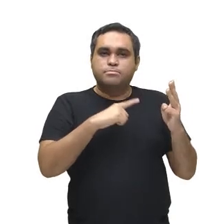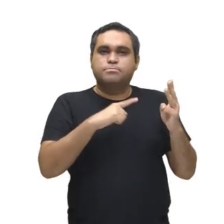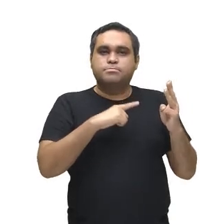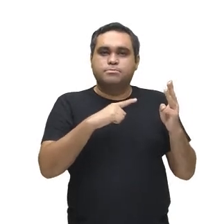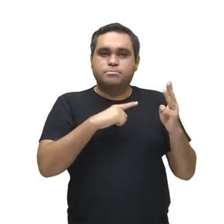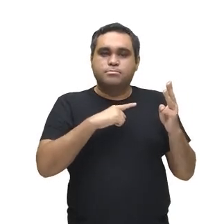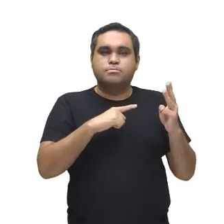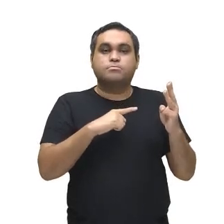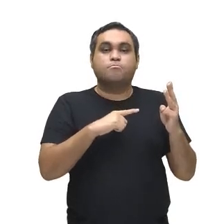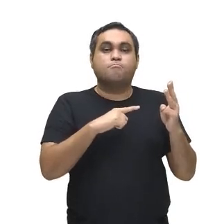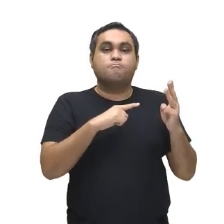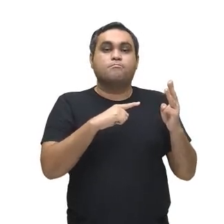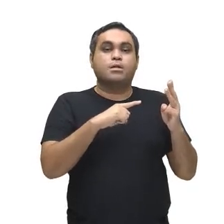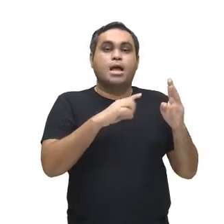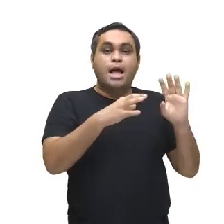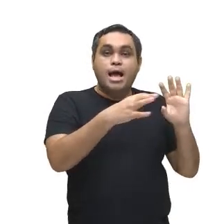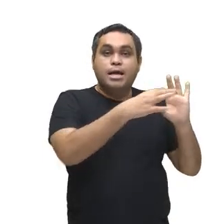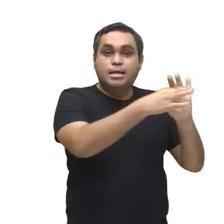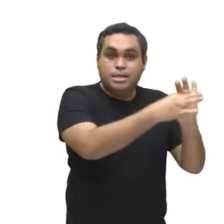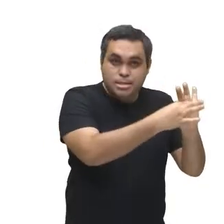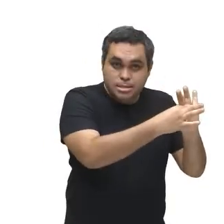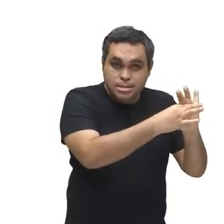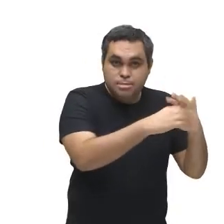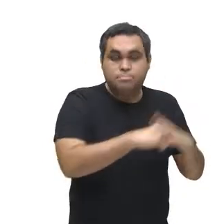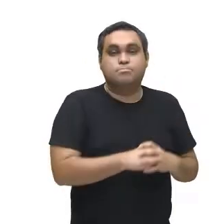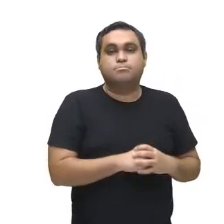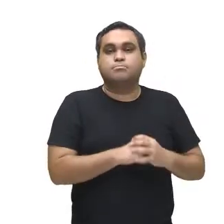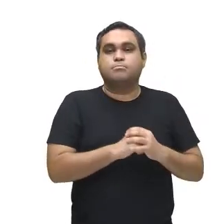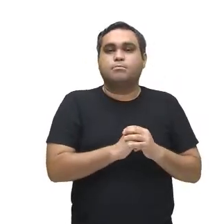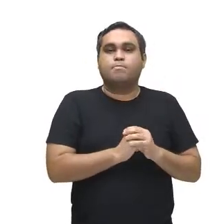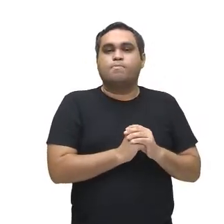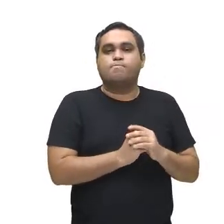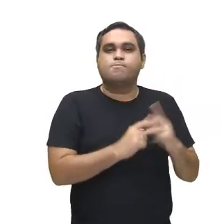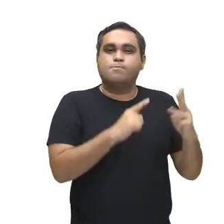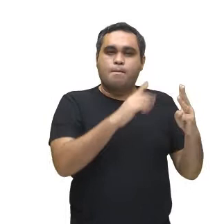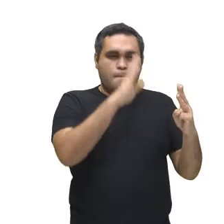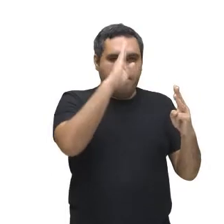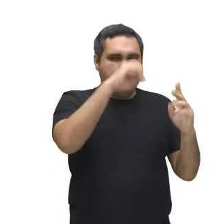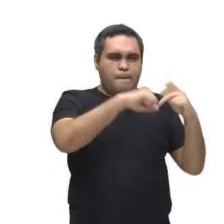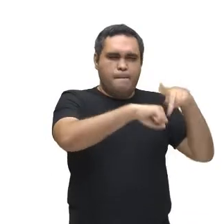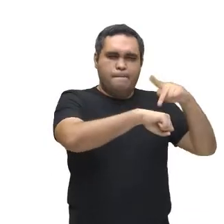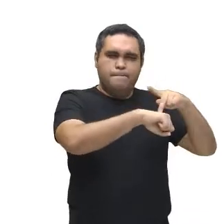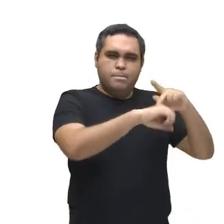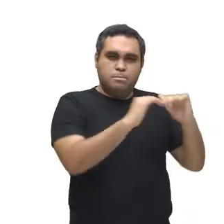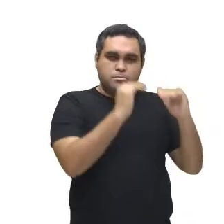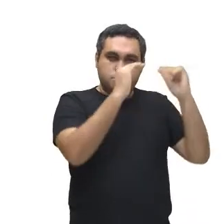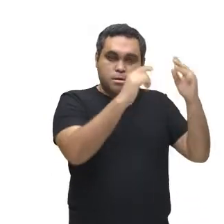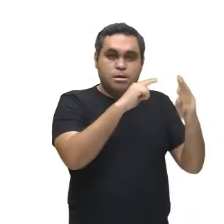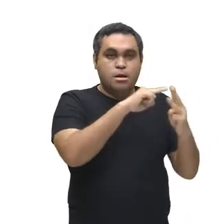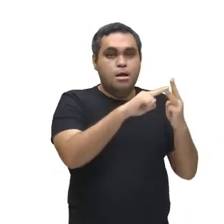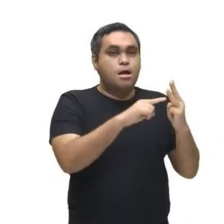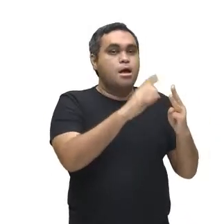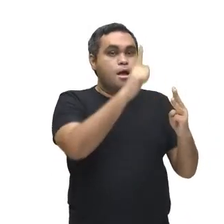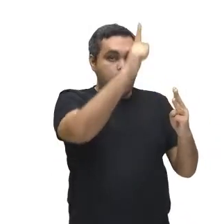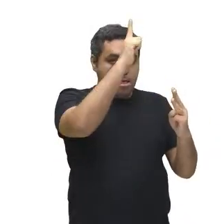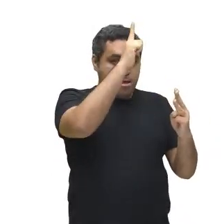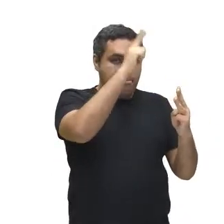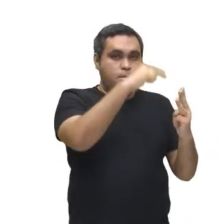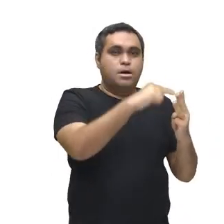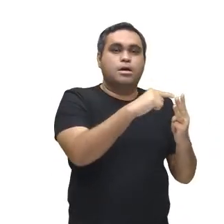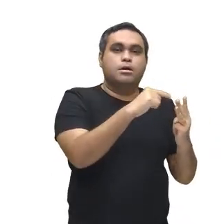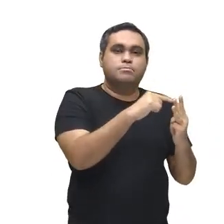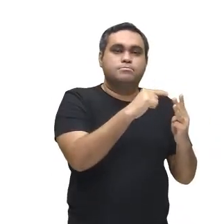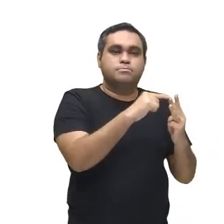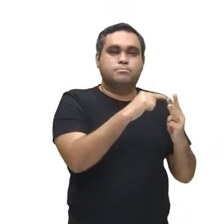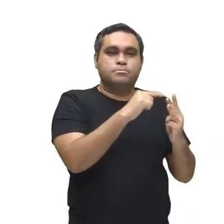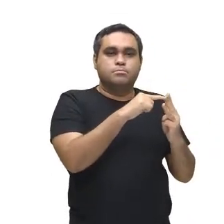Essa aliança é formada por três superpotências militares imperialistas, que é a Alemanha, Grande